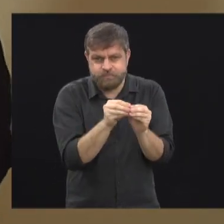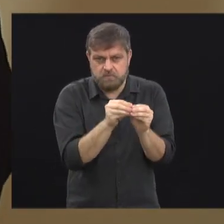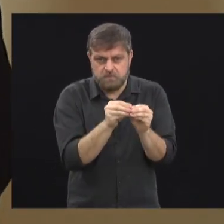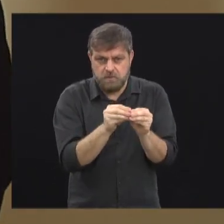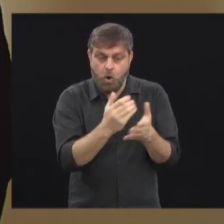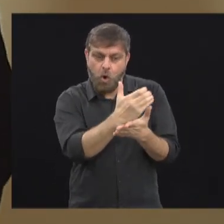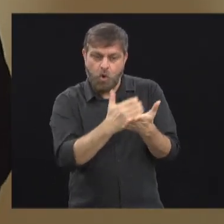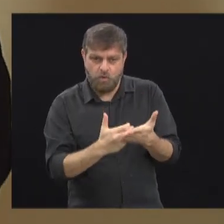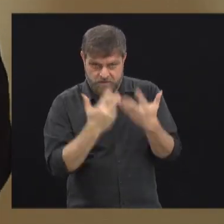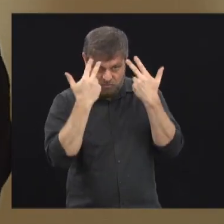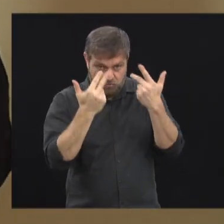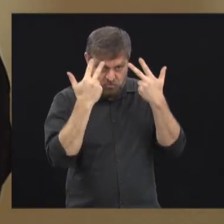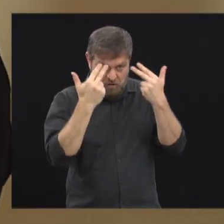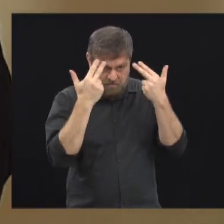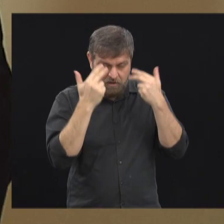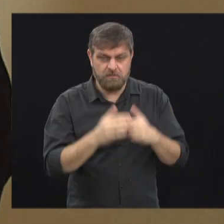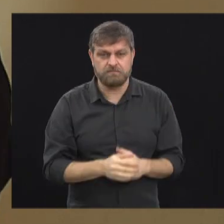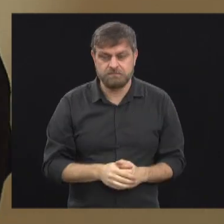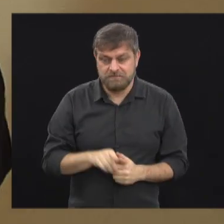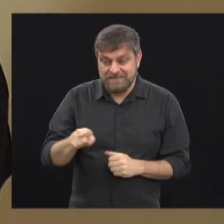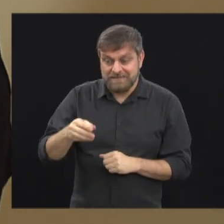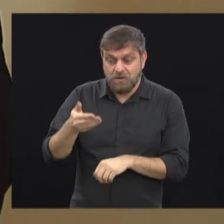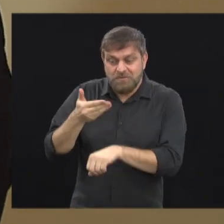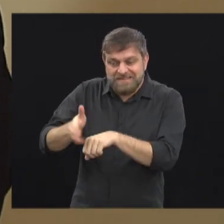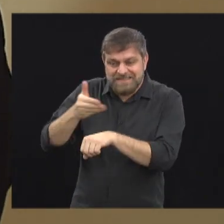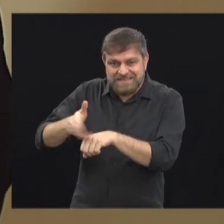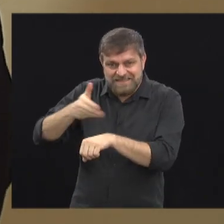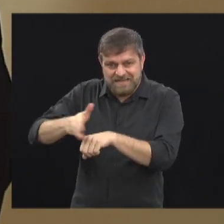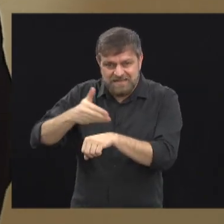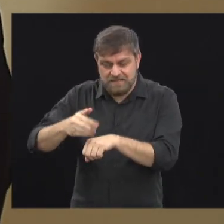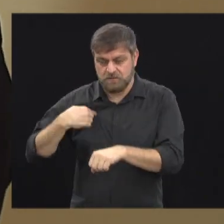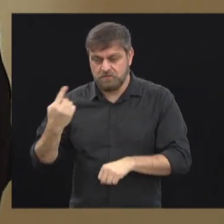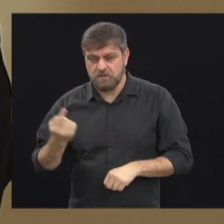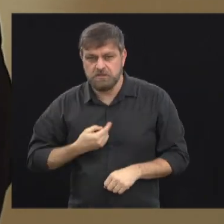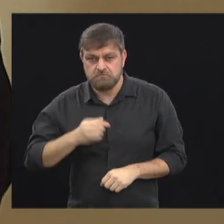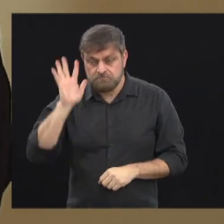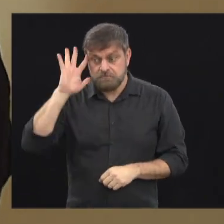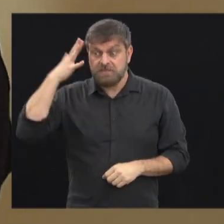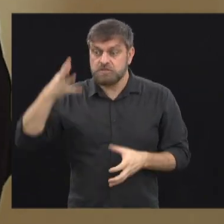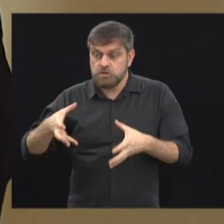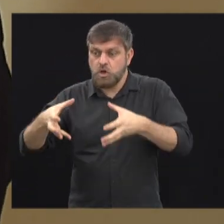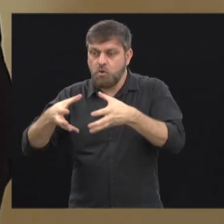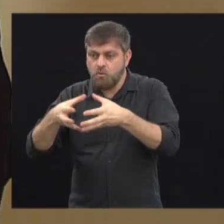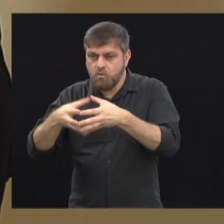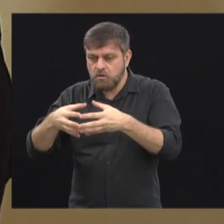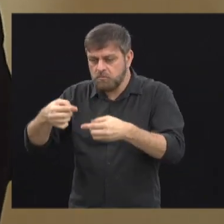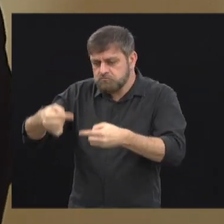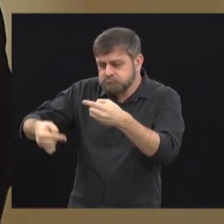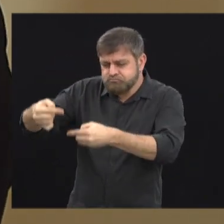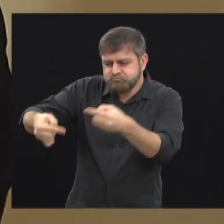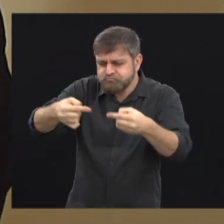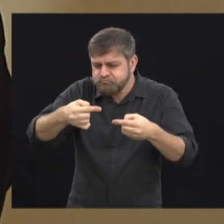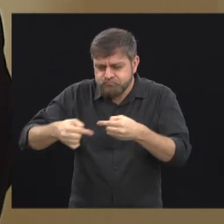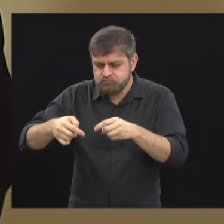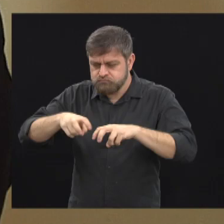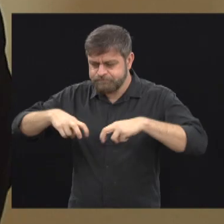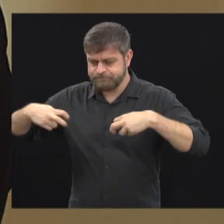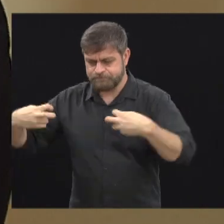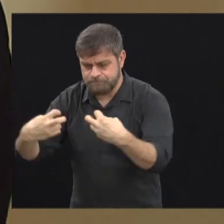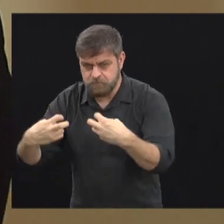o regular, né? E essa atividade a gente decidiu fazer em grupo. Nós fazemos sim algumas